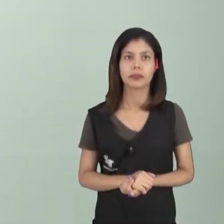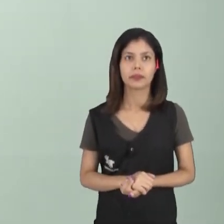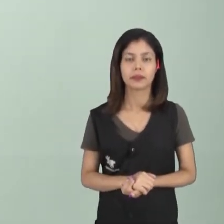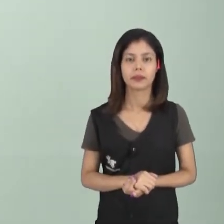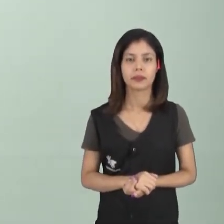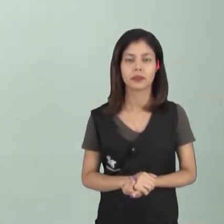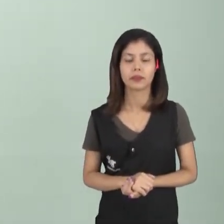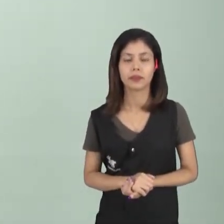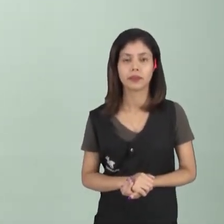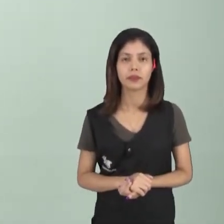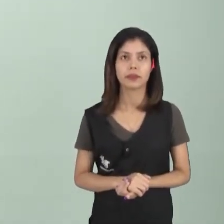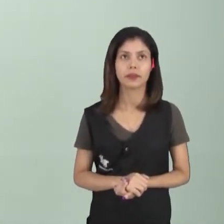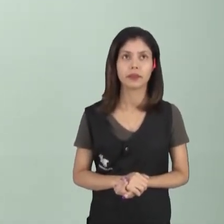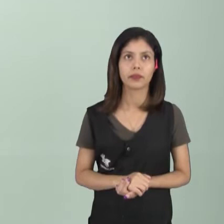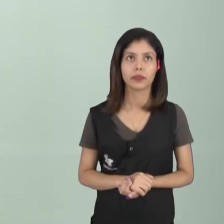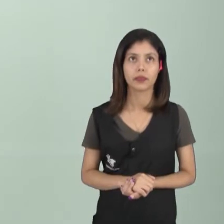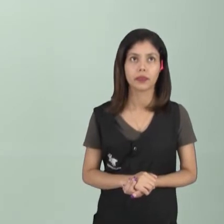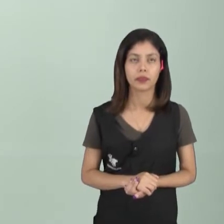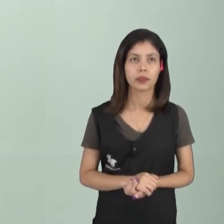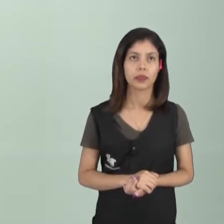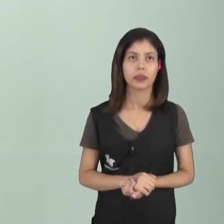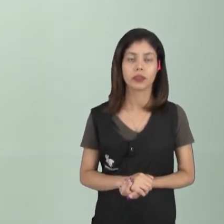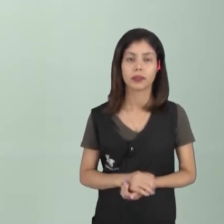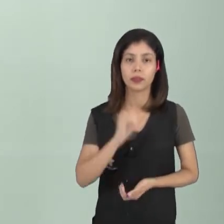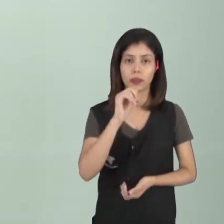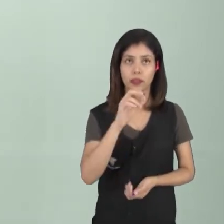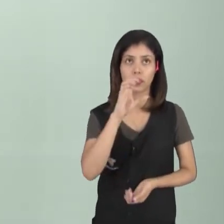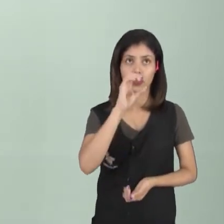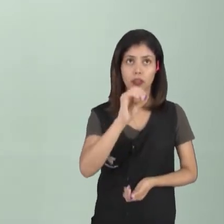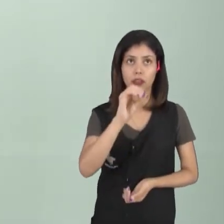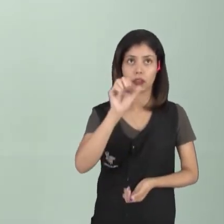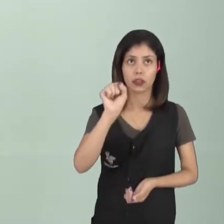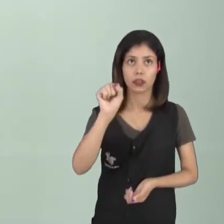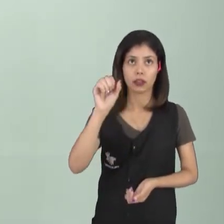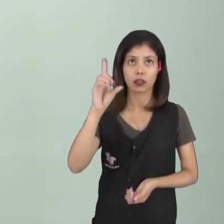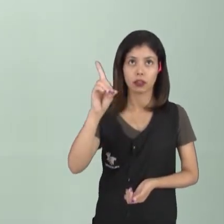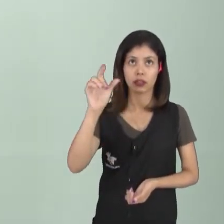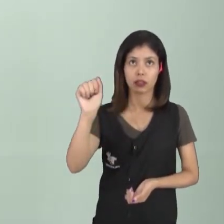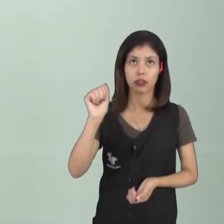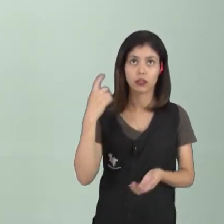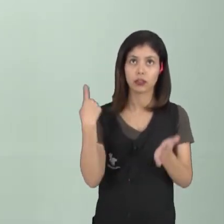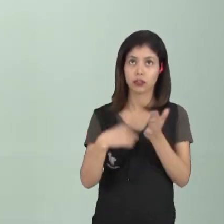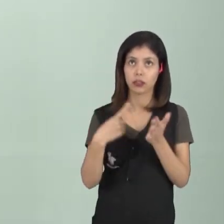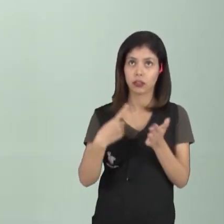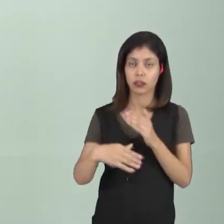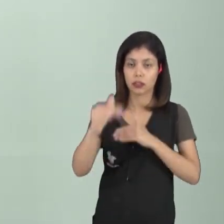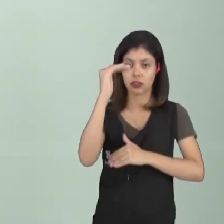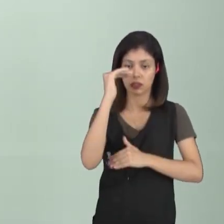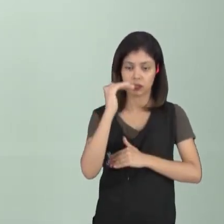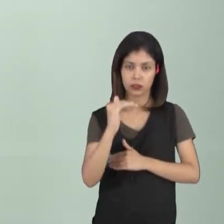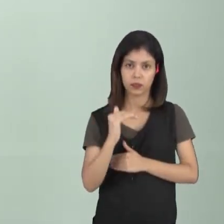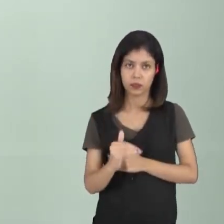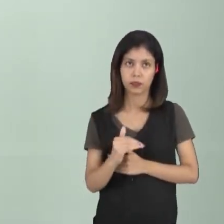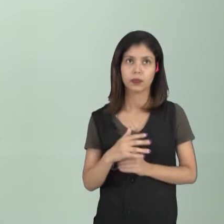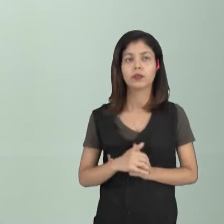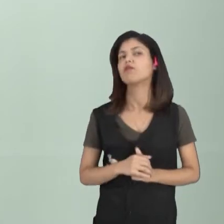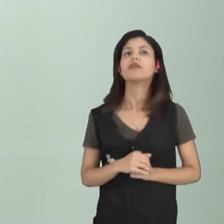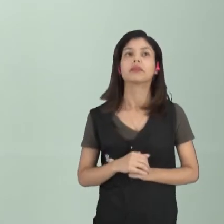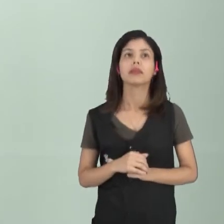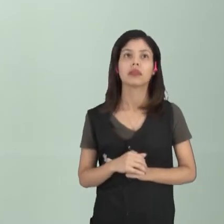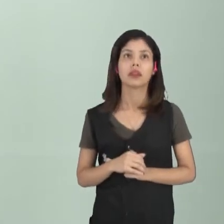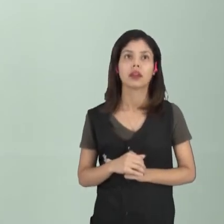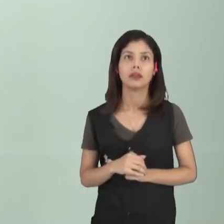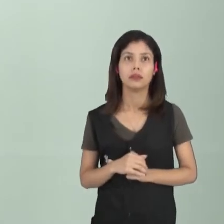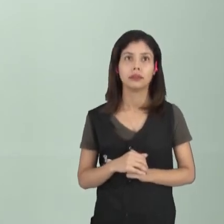Vamos lá. Então, vamos classificar aqui as orações subordinadas adverbiais de acordo com as alternativas dadas.